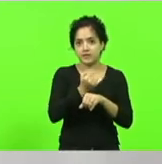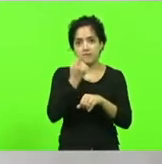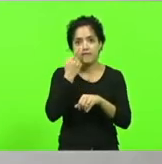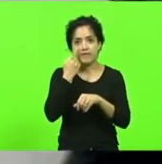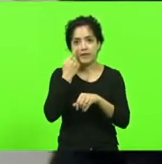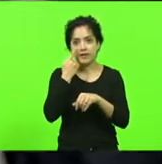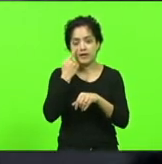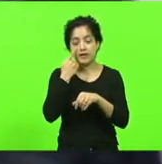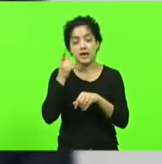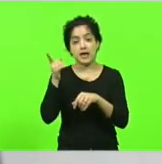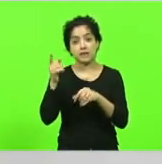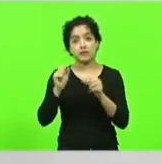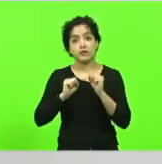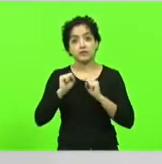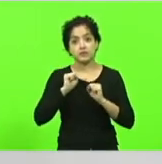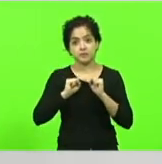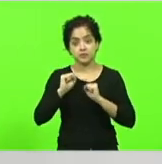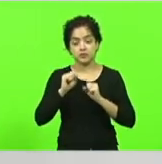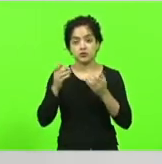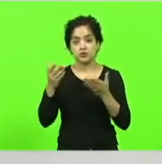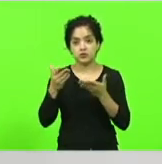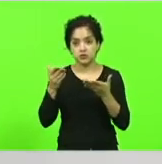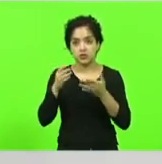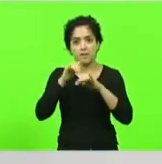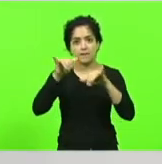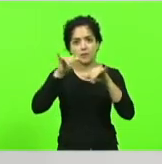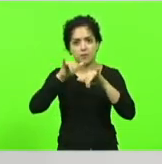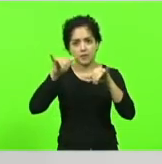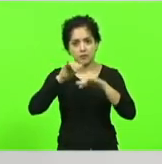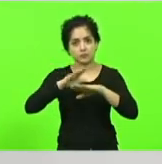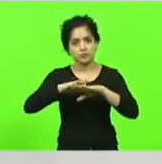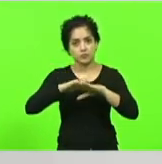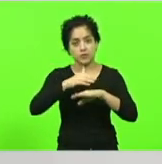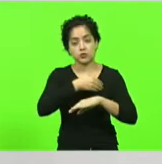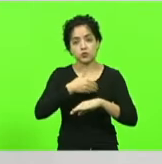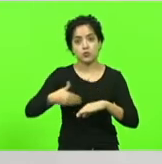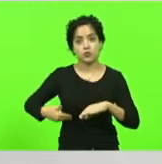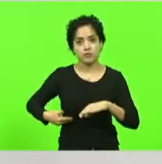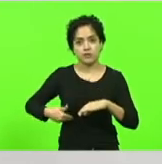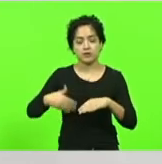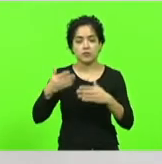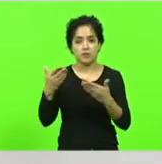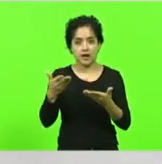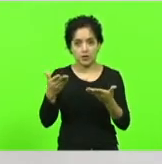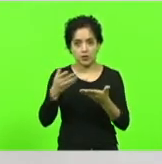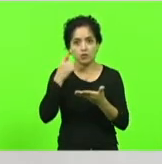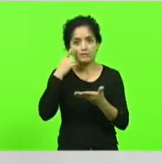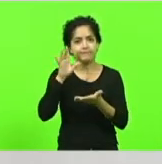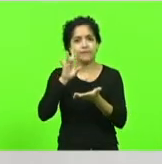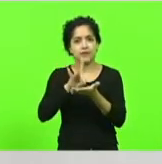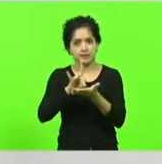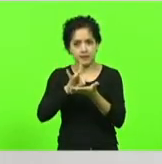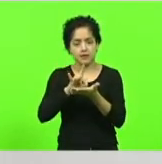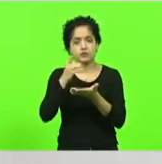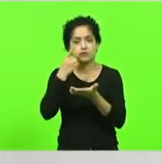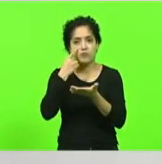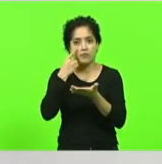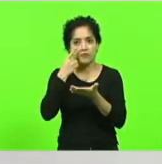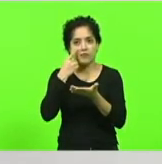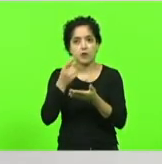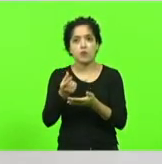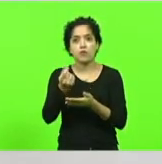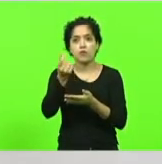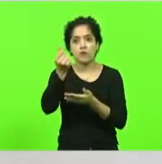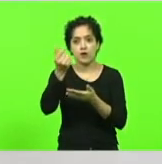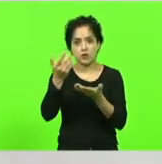foi a expectativa, aquilo é uma propaganda do governo do estado. Vou mostrar a realidade lá, o valor que é dado